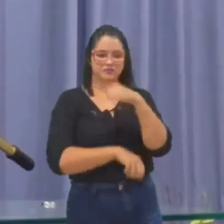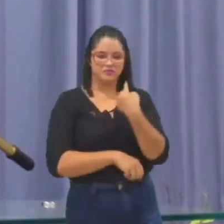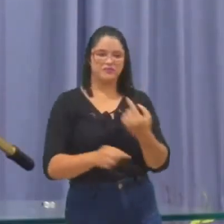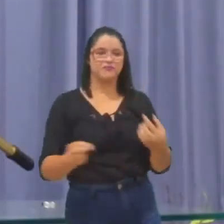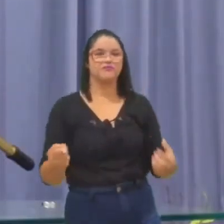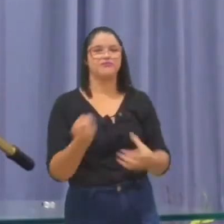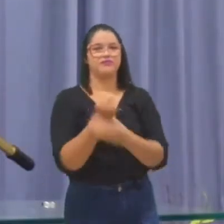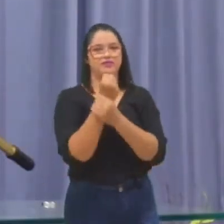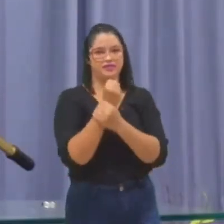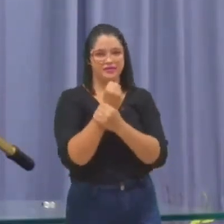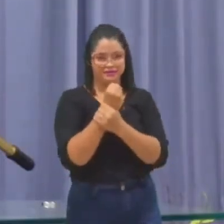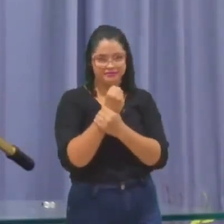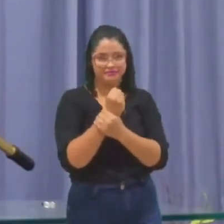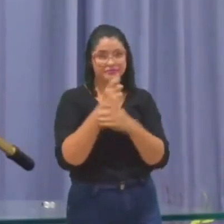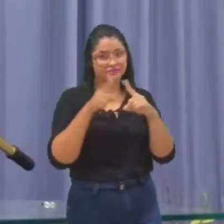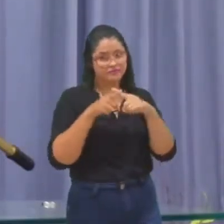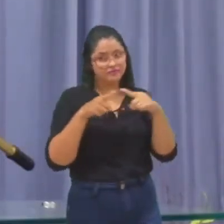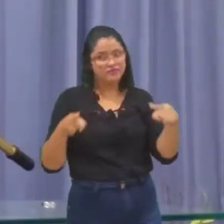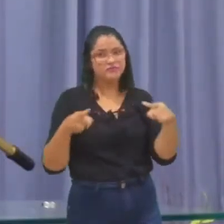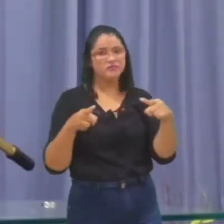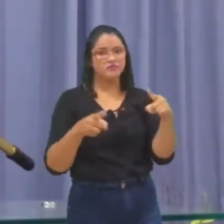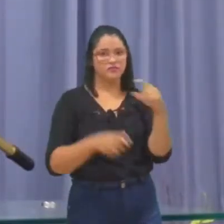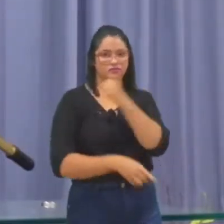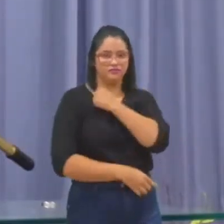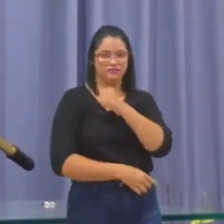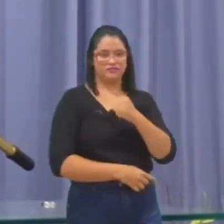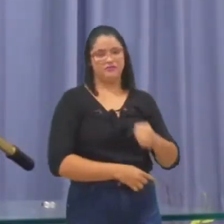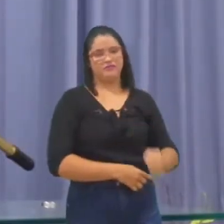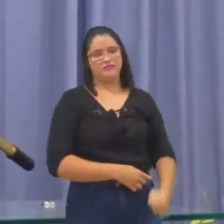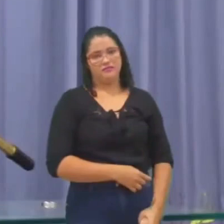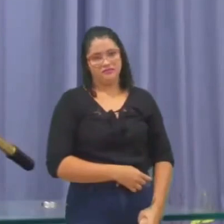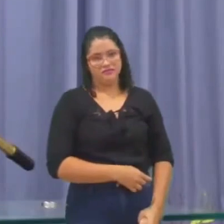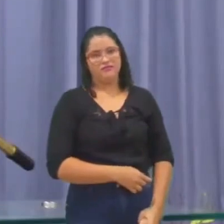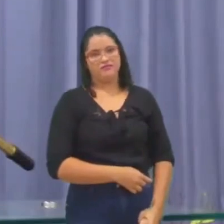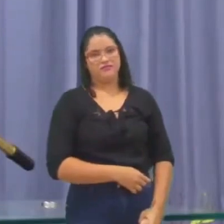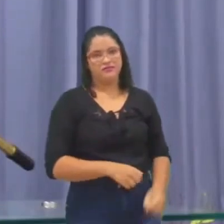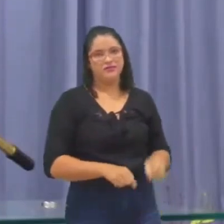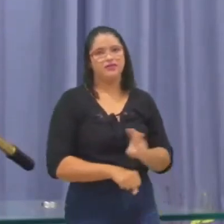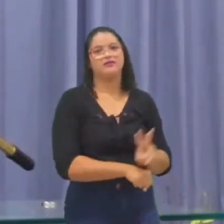a nossa parte, mas é o Senhor quem nos